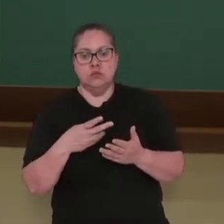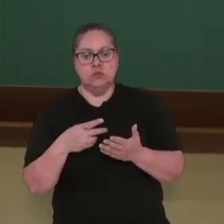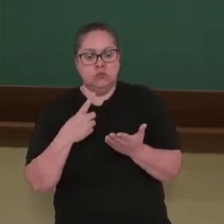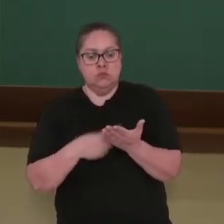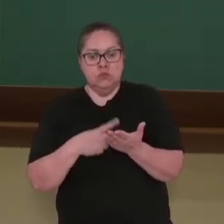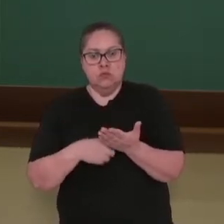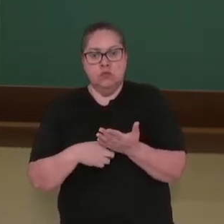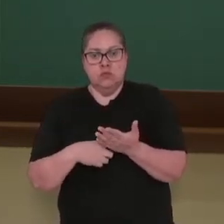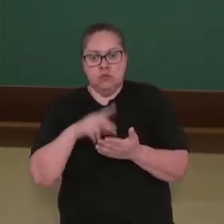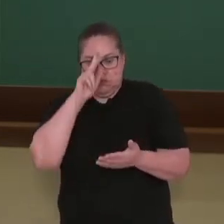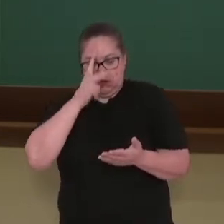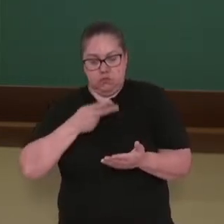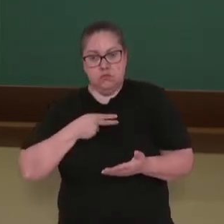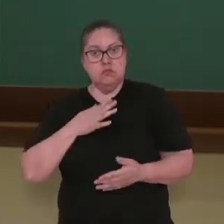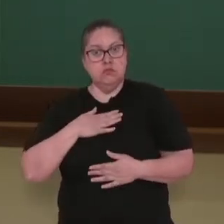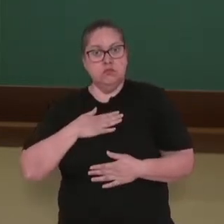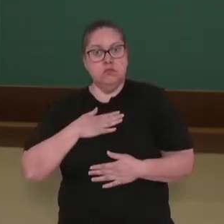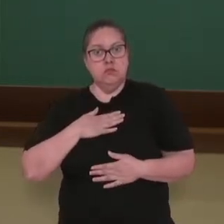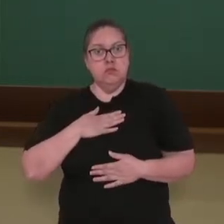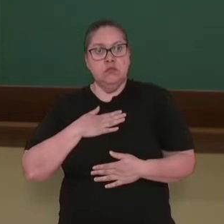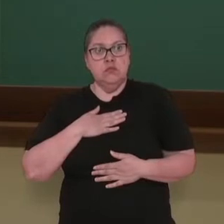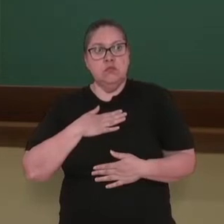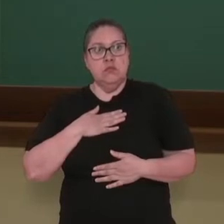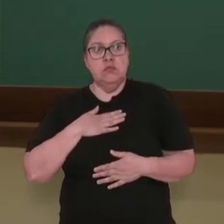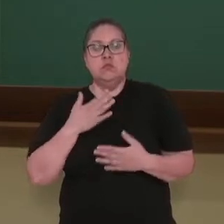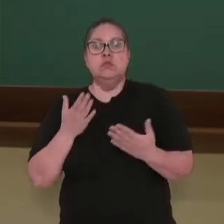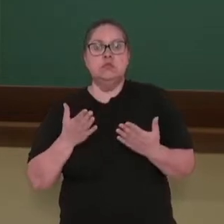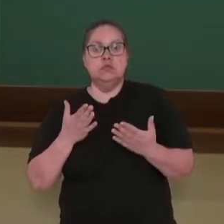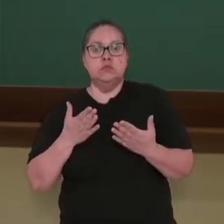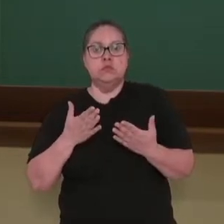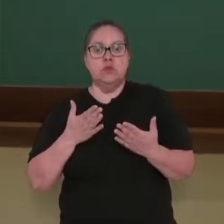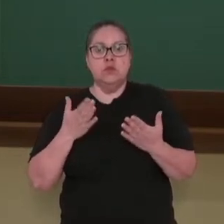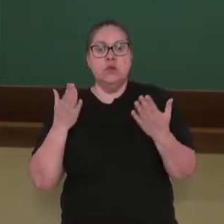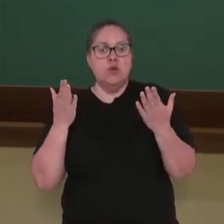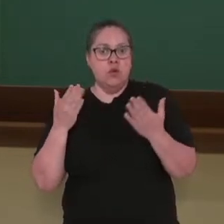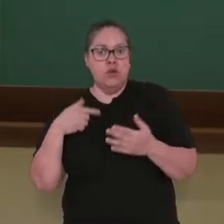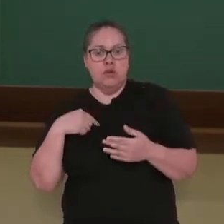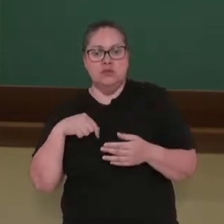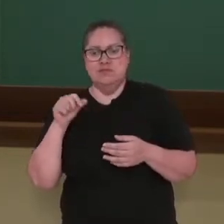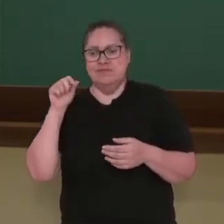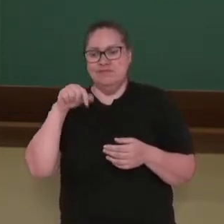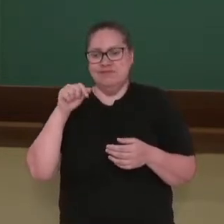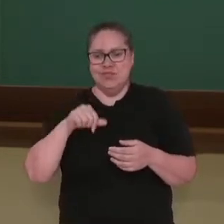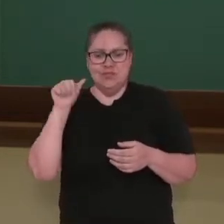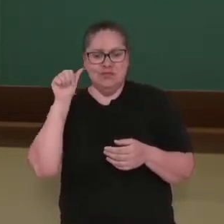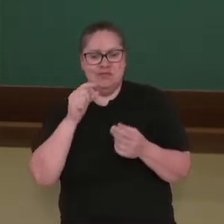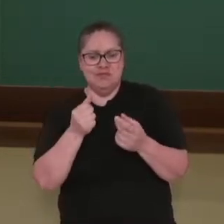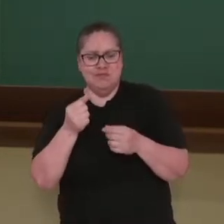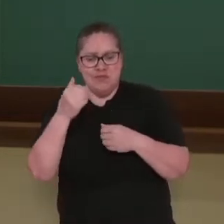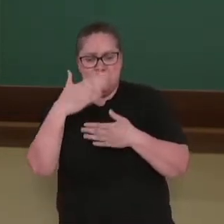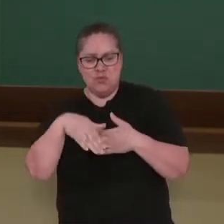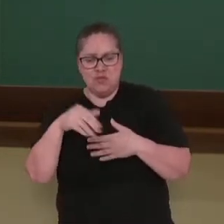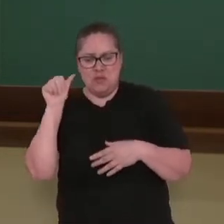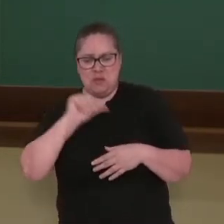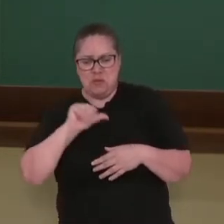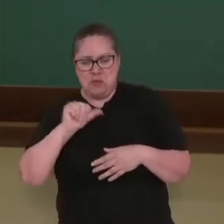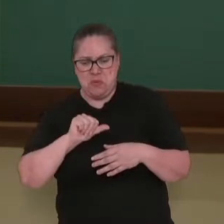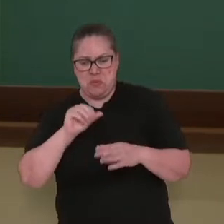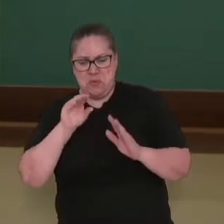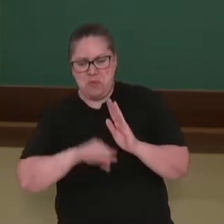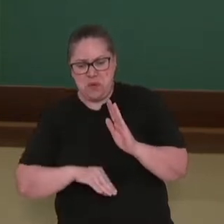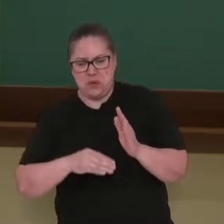compromissos com nós mesmos. Então, esse trimestre eu tirei uma nota ruim, no próximo eu vou tirar uma nota boa. A gente